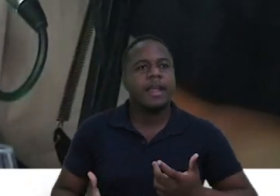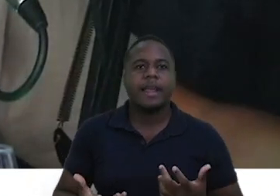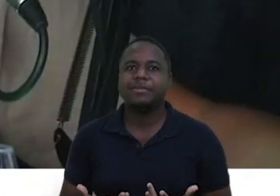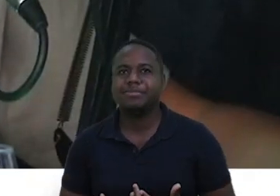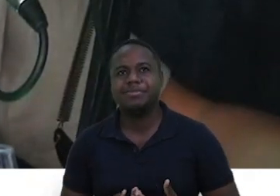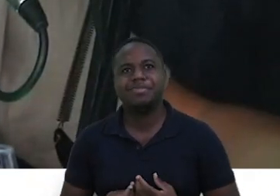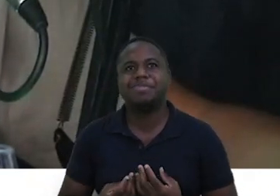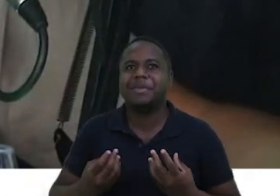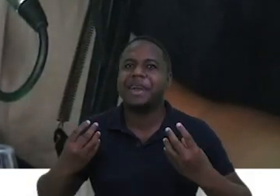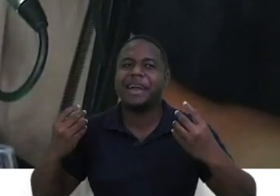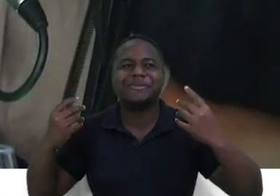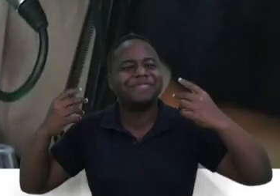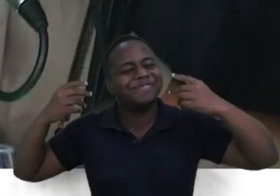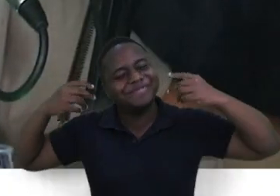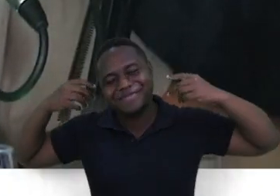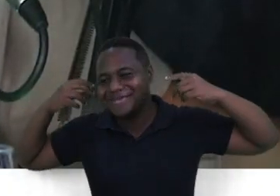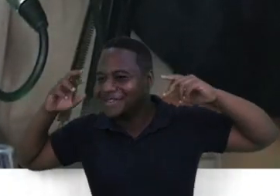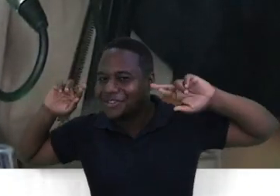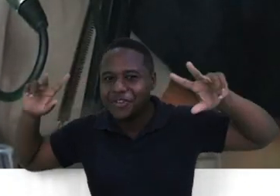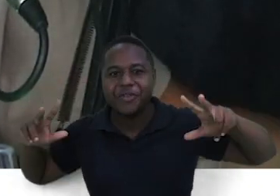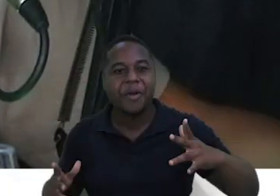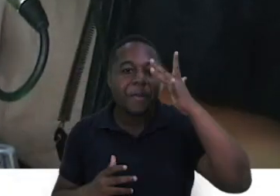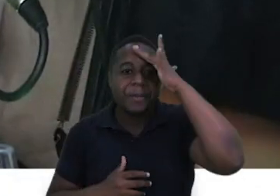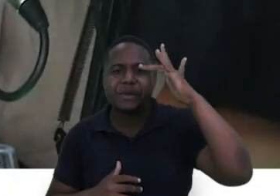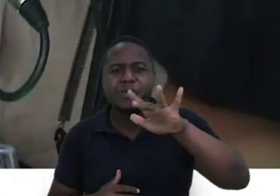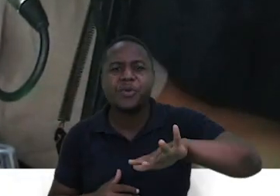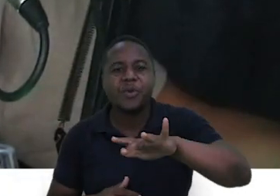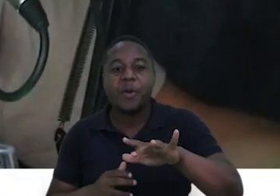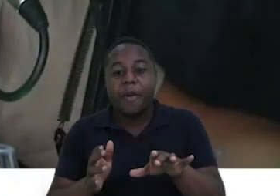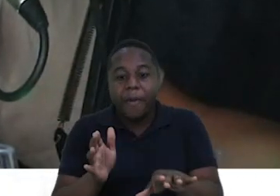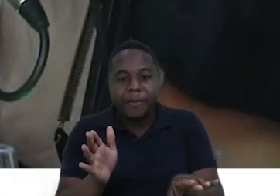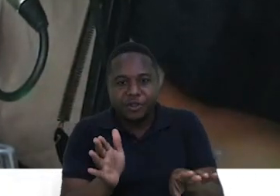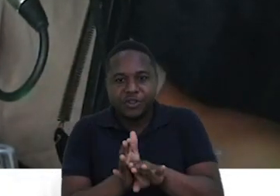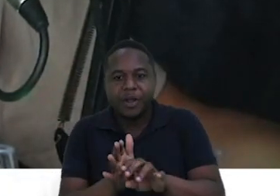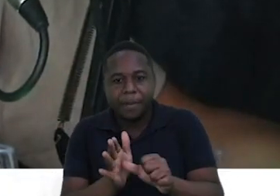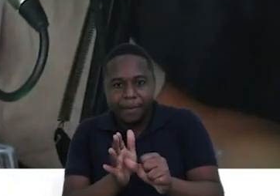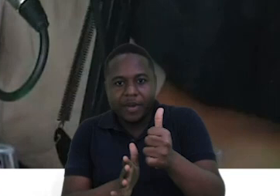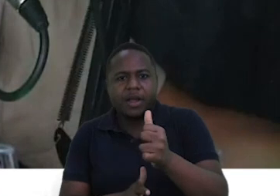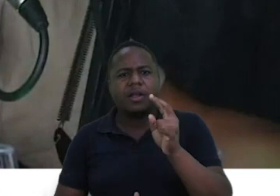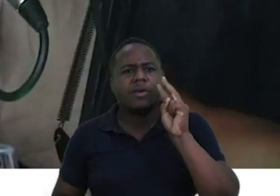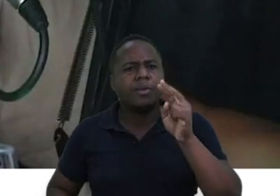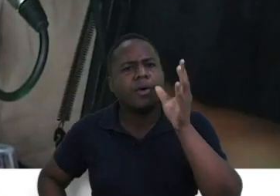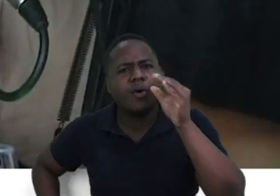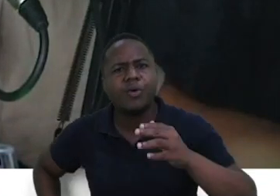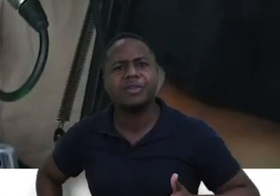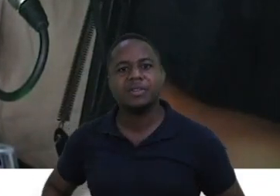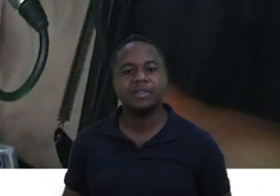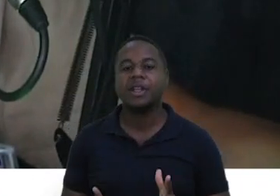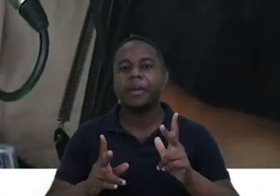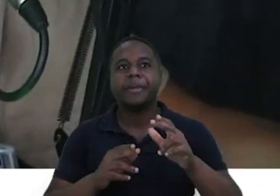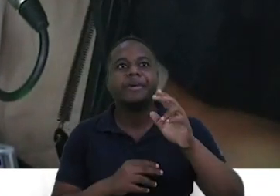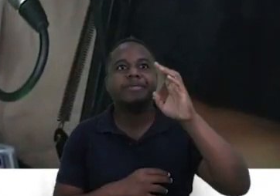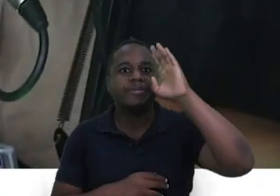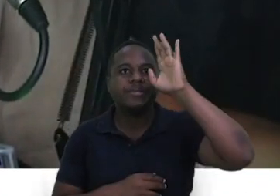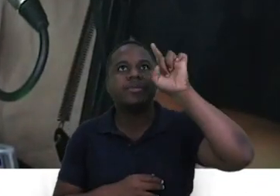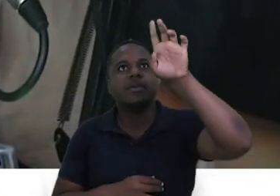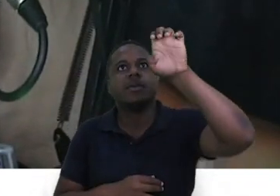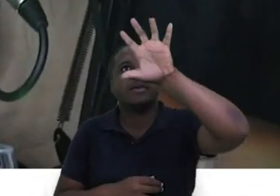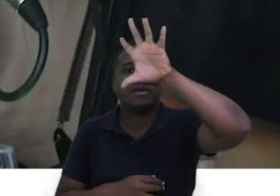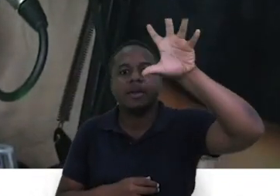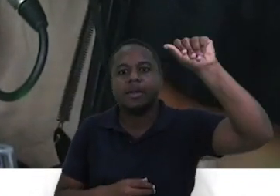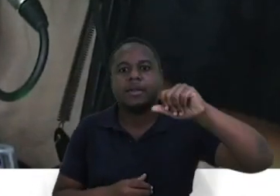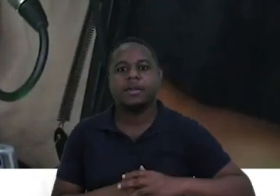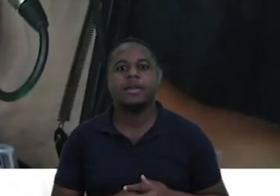porque as pessoas recebem com muita curiosidade, principalmente os europeus, gente de outros países. Eles são